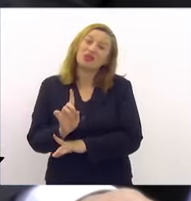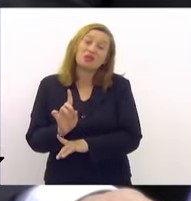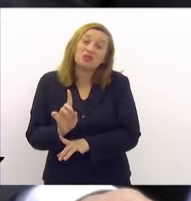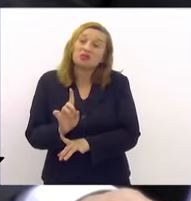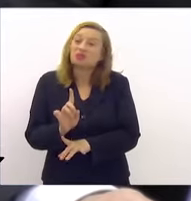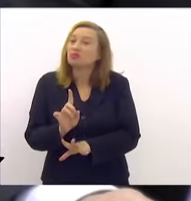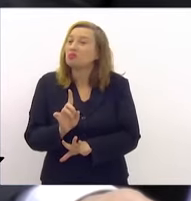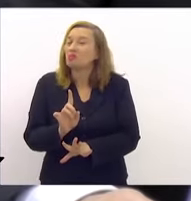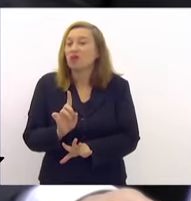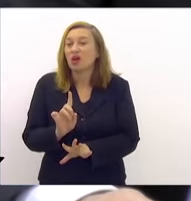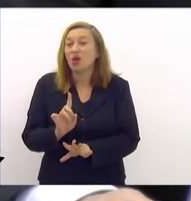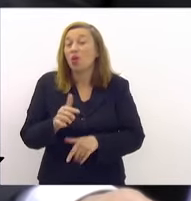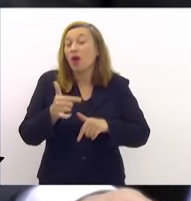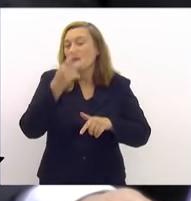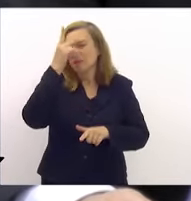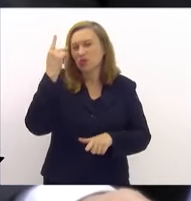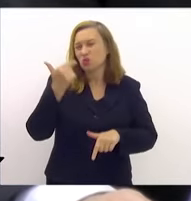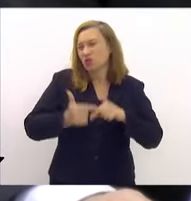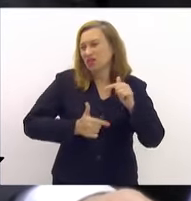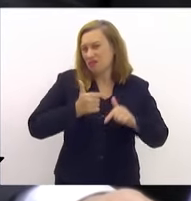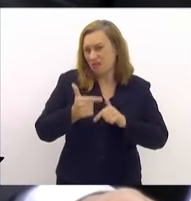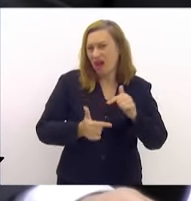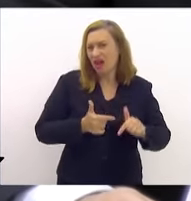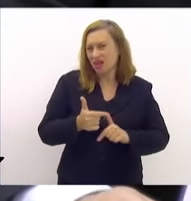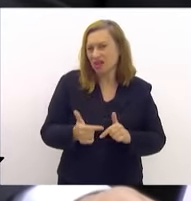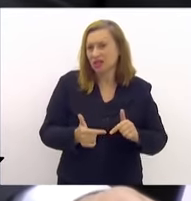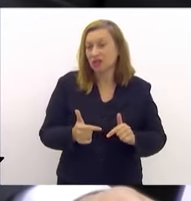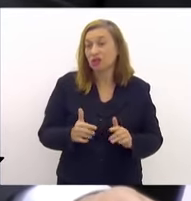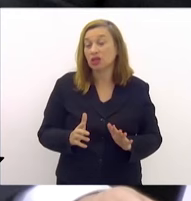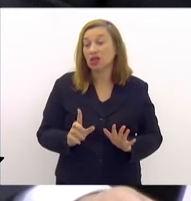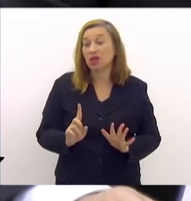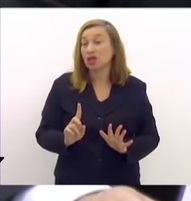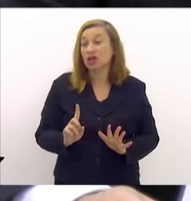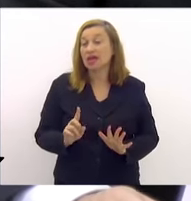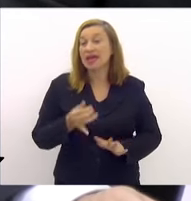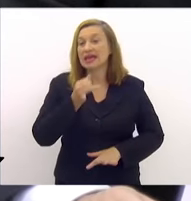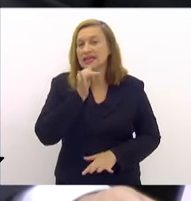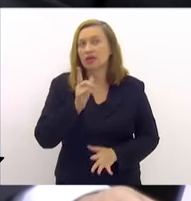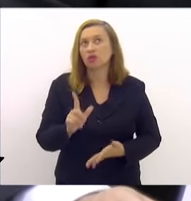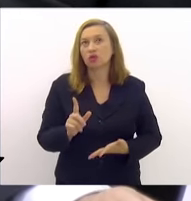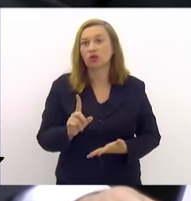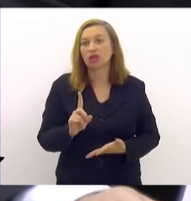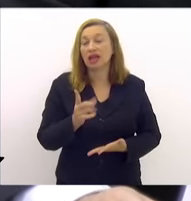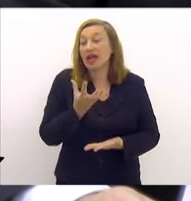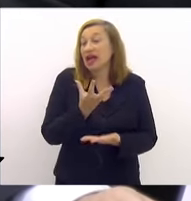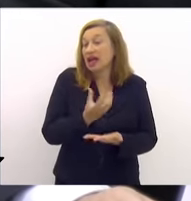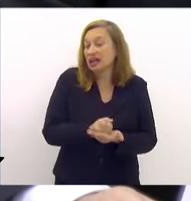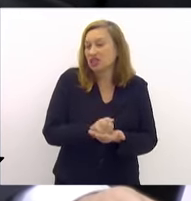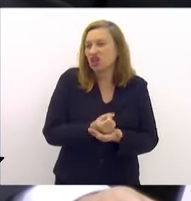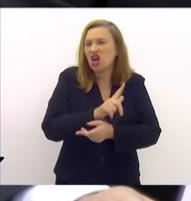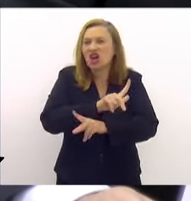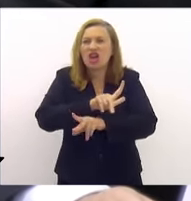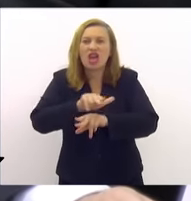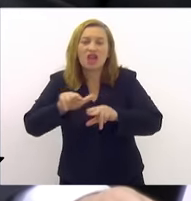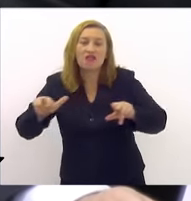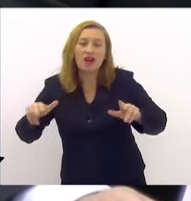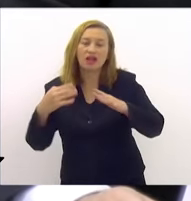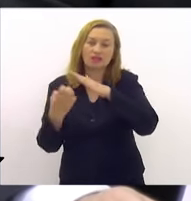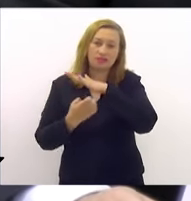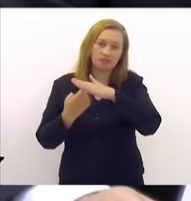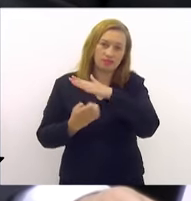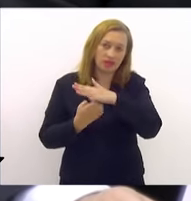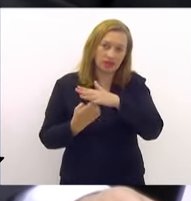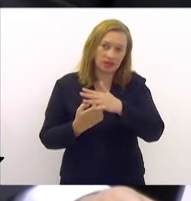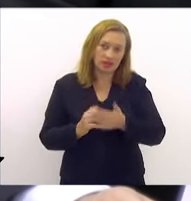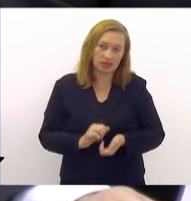porquê. Porque o trabalhador, quando ele não é, por exemplo, ele é cadastrado em vários ao mesmo tempo.